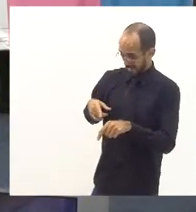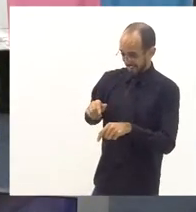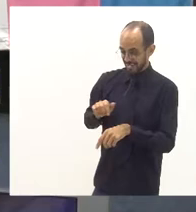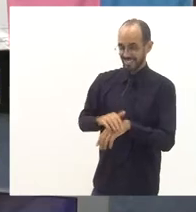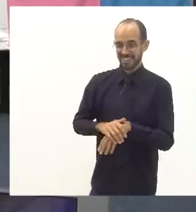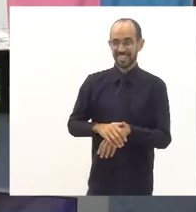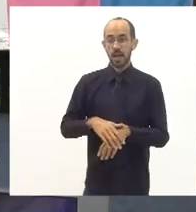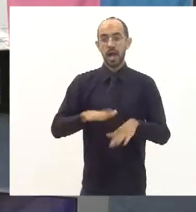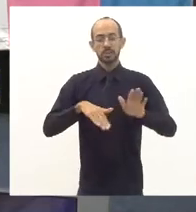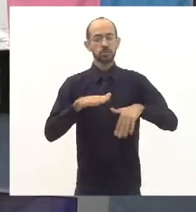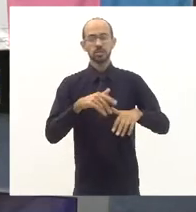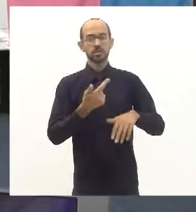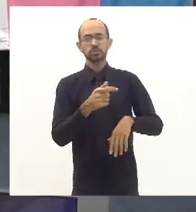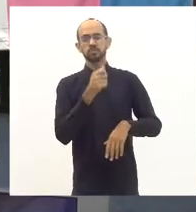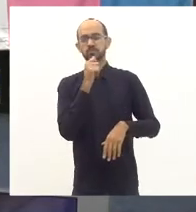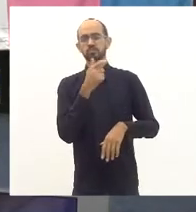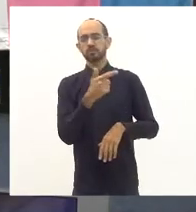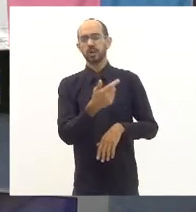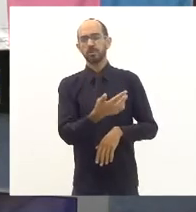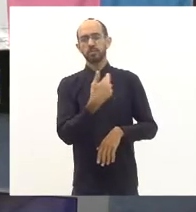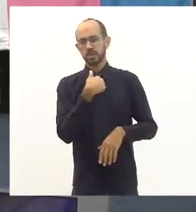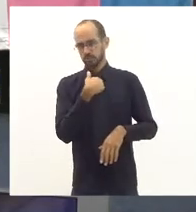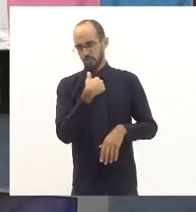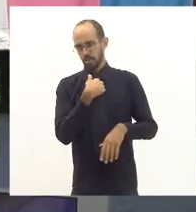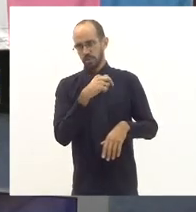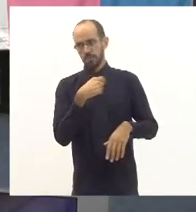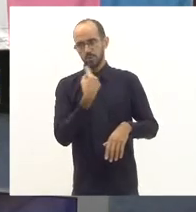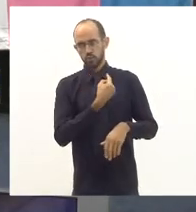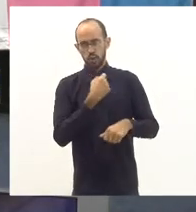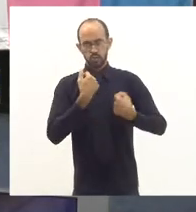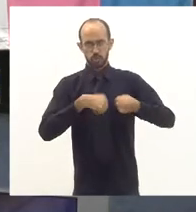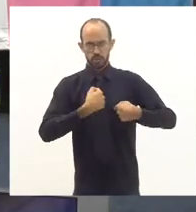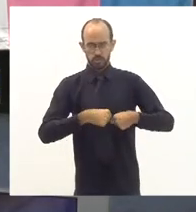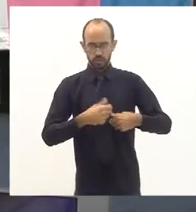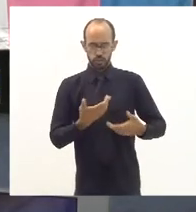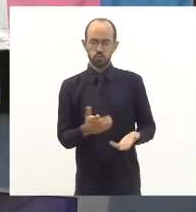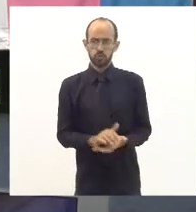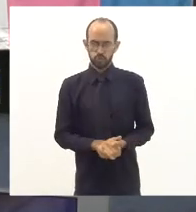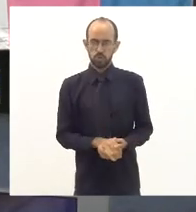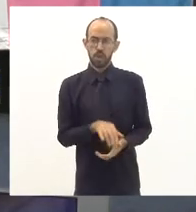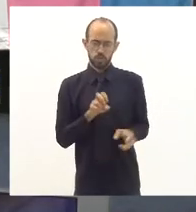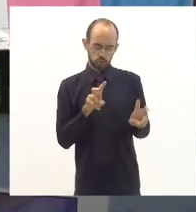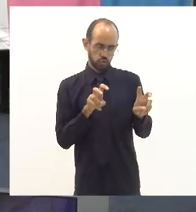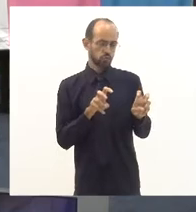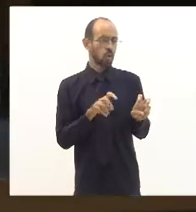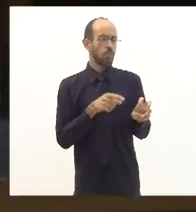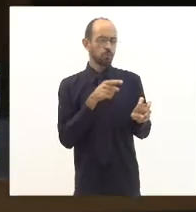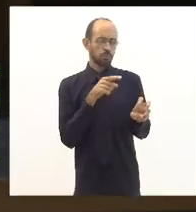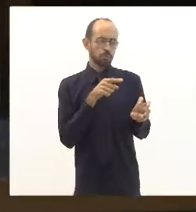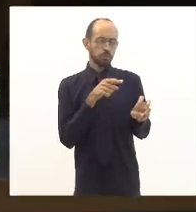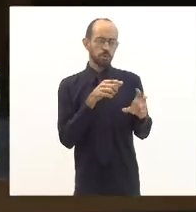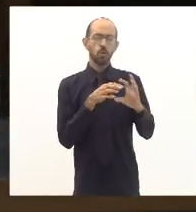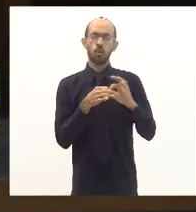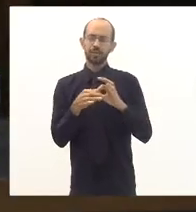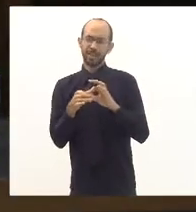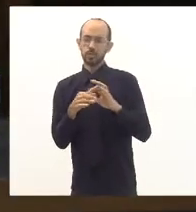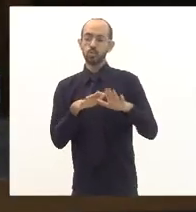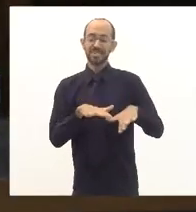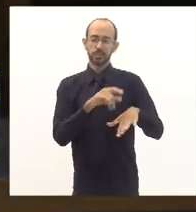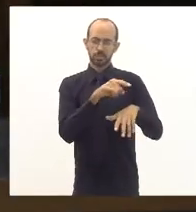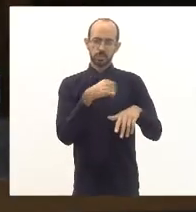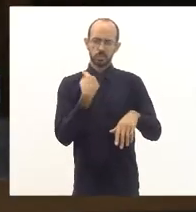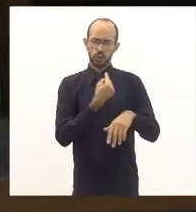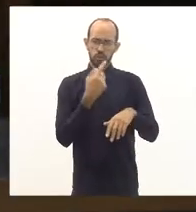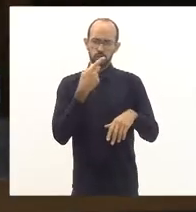as respostas para as nossas ansiedades. Então, é sobre isso que a gente está falando, né? E aí, inclusive, de